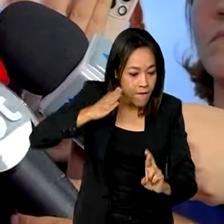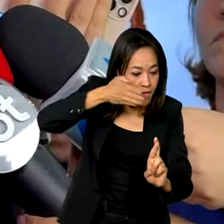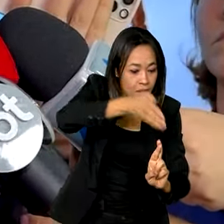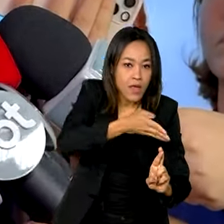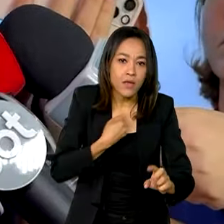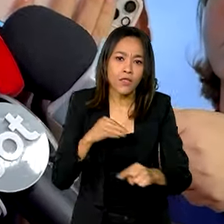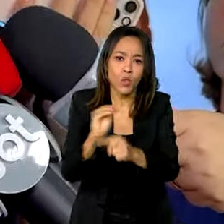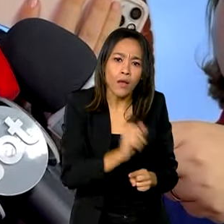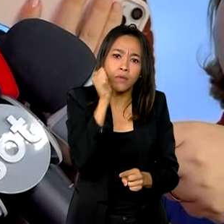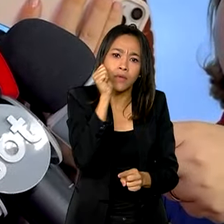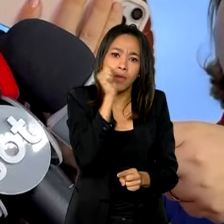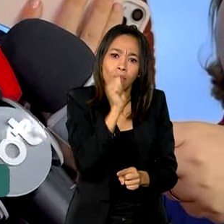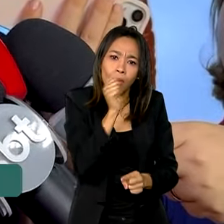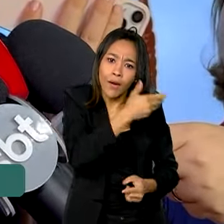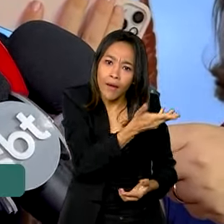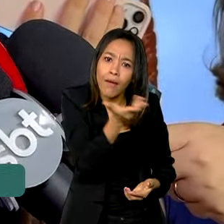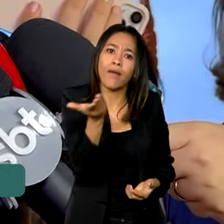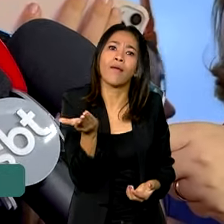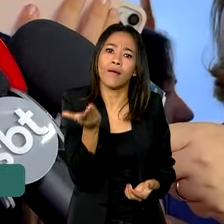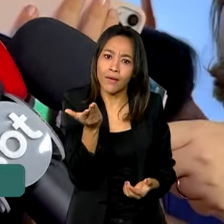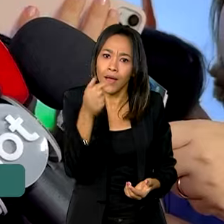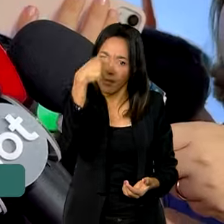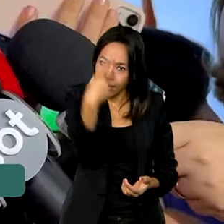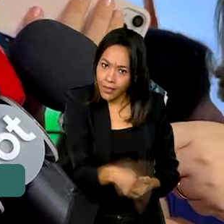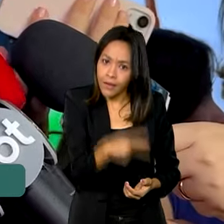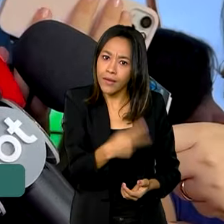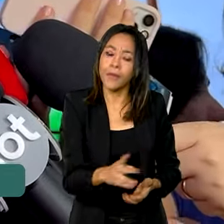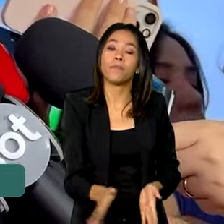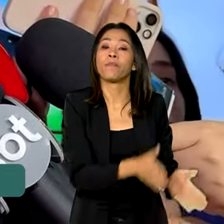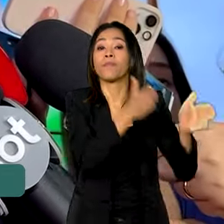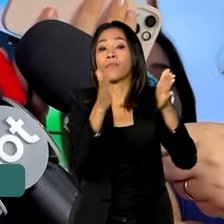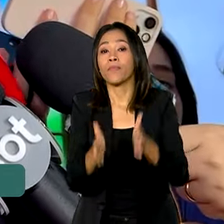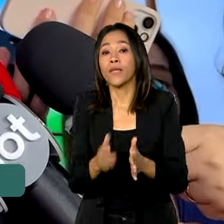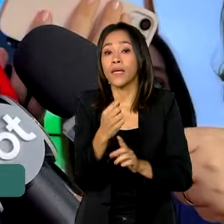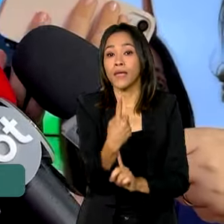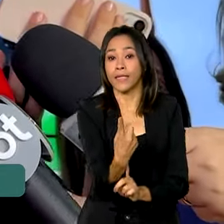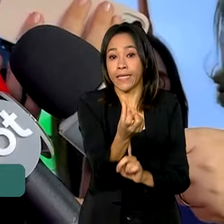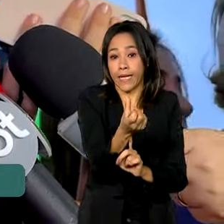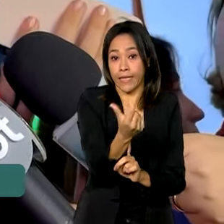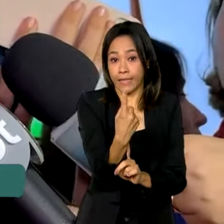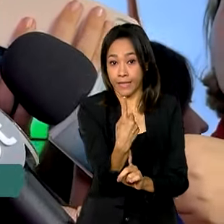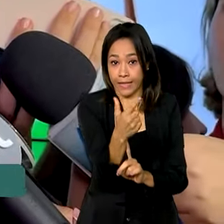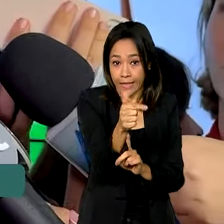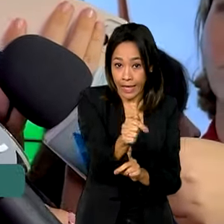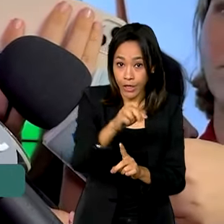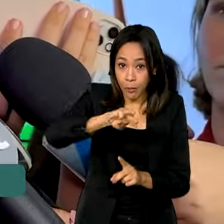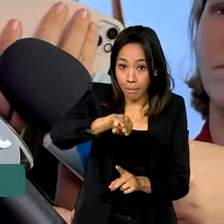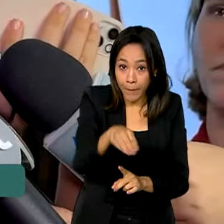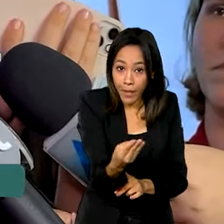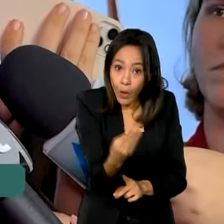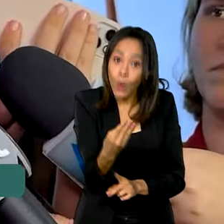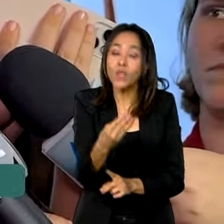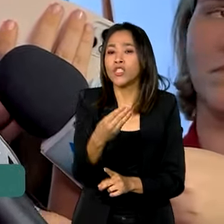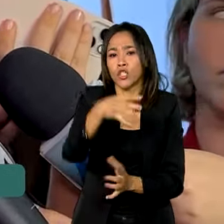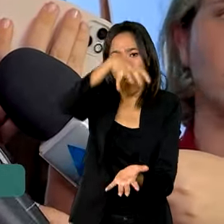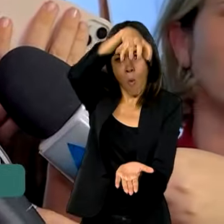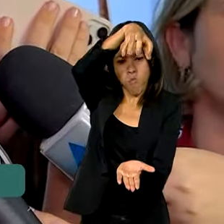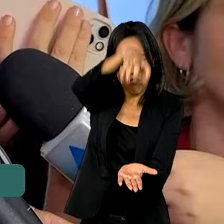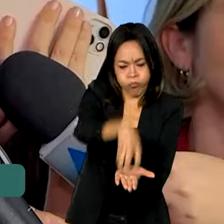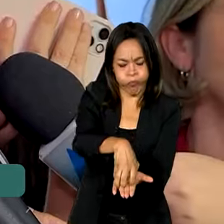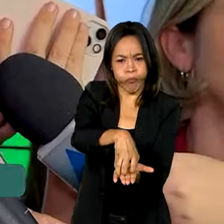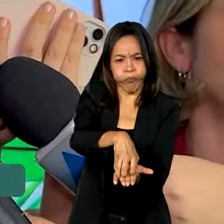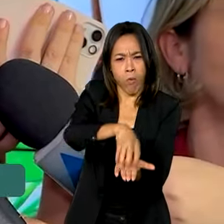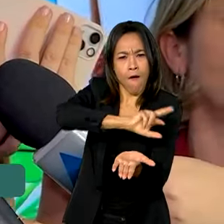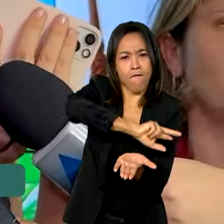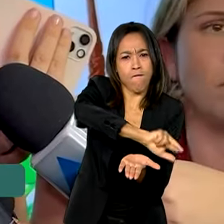mulher de maternidade aqui e 17 milhões as chamadas policlínicas né uma policlínica que vai